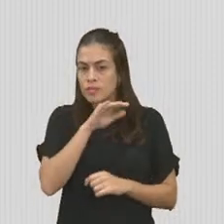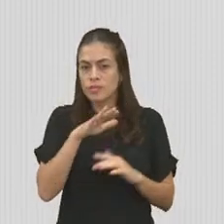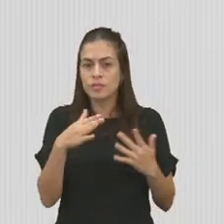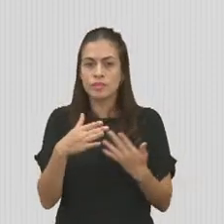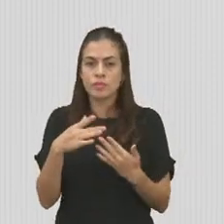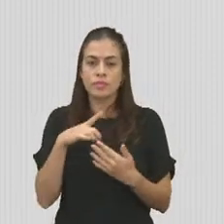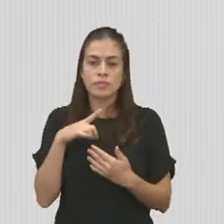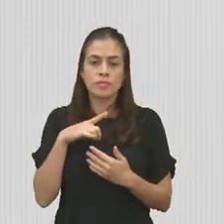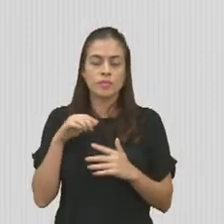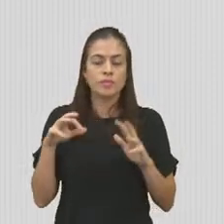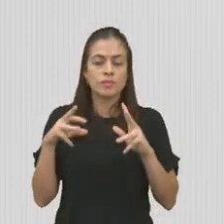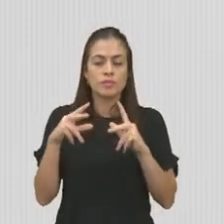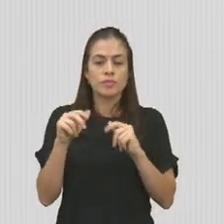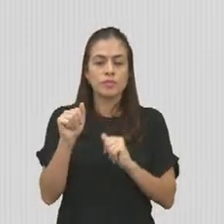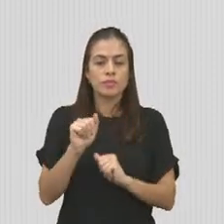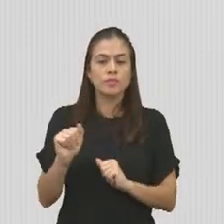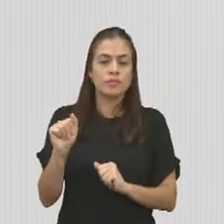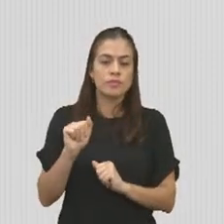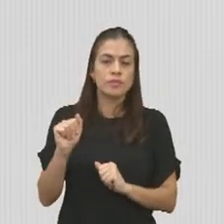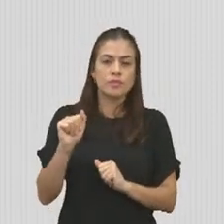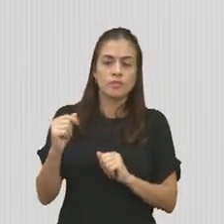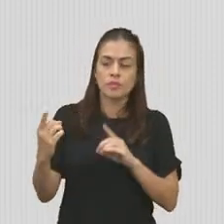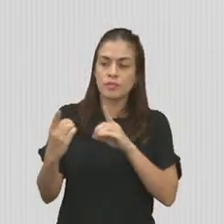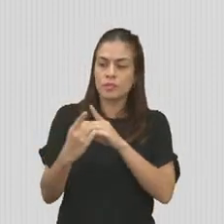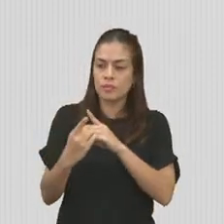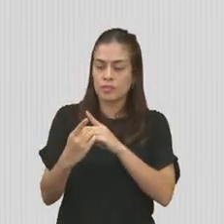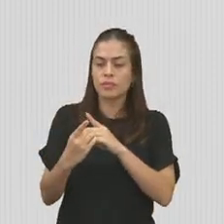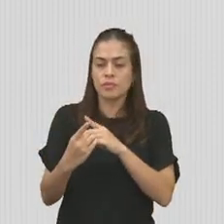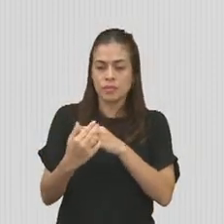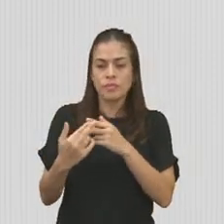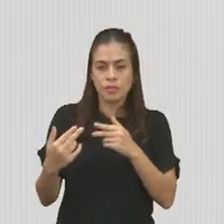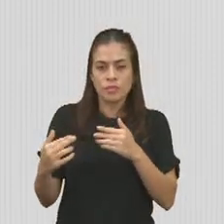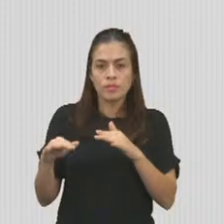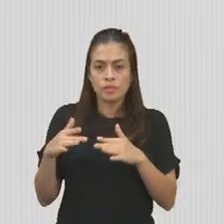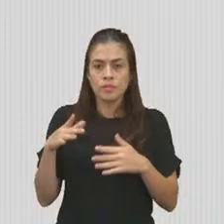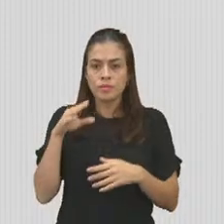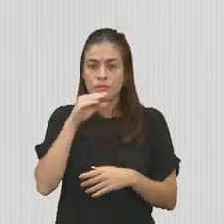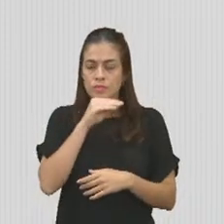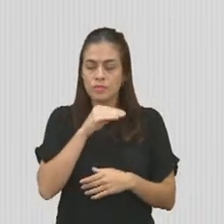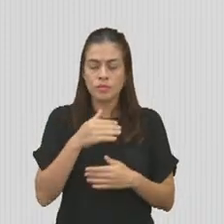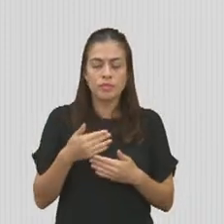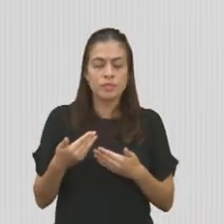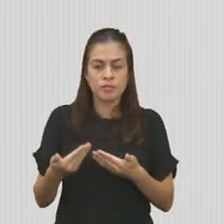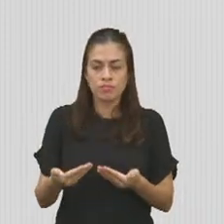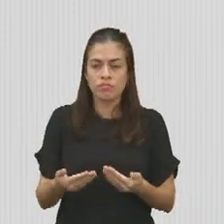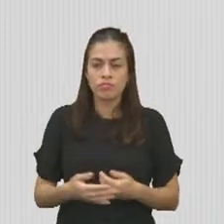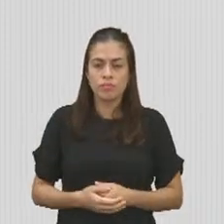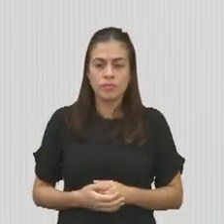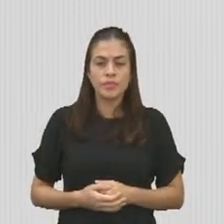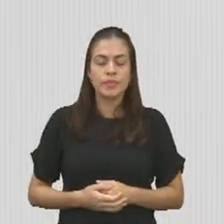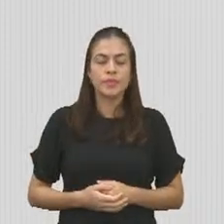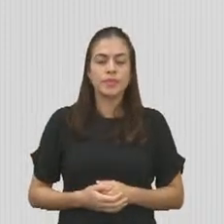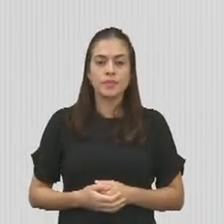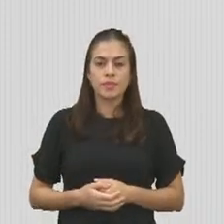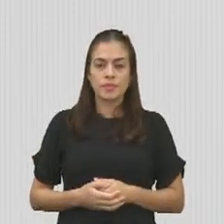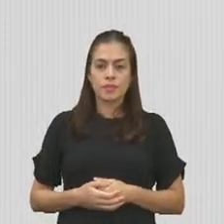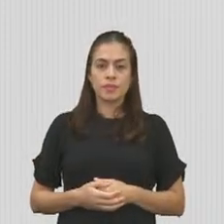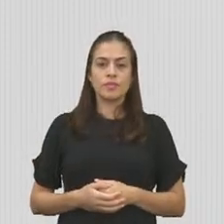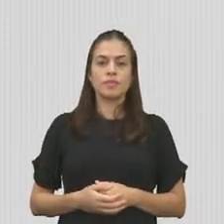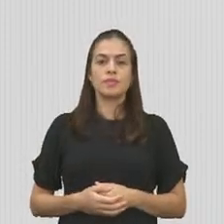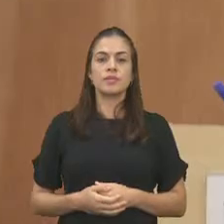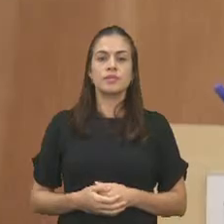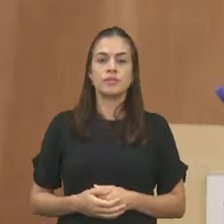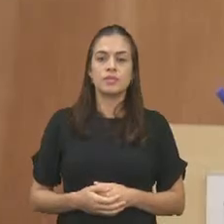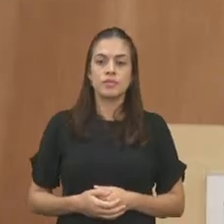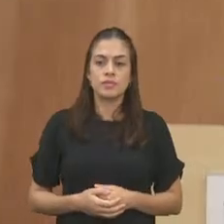gente tem todos os assessores do meu gabinete dedicados a atender essas demandas e por lá a gente consegue dar uma vazão muito mais rápida. A gente acabou,